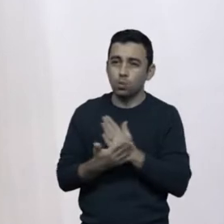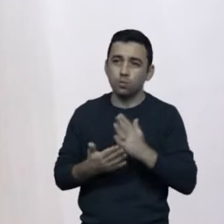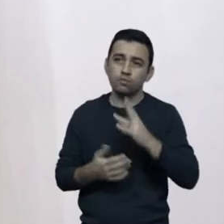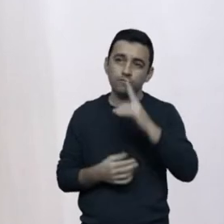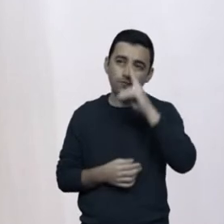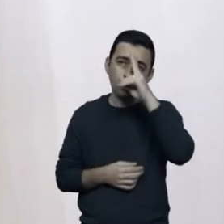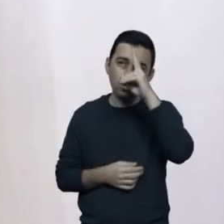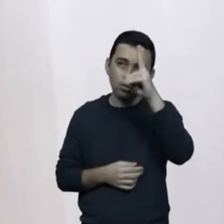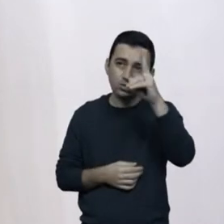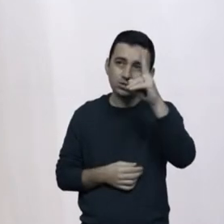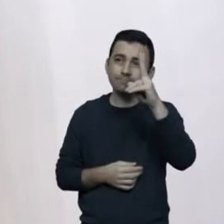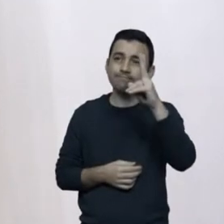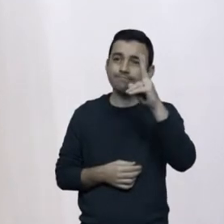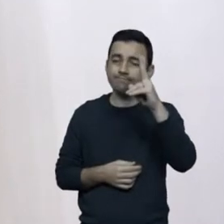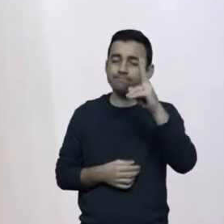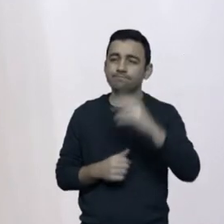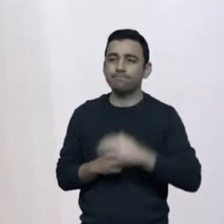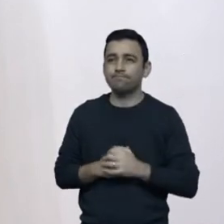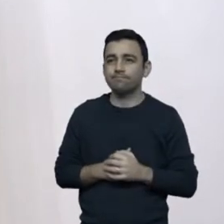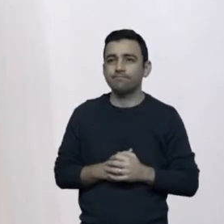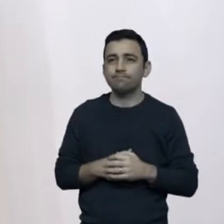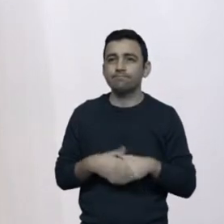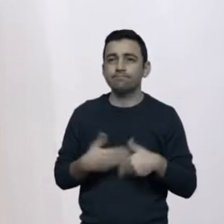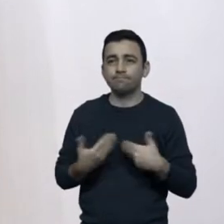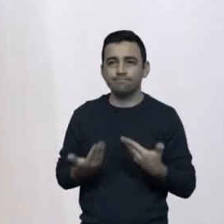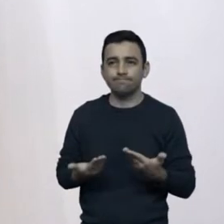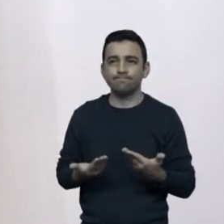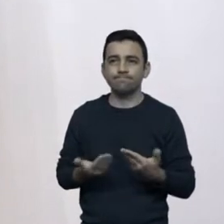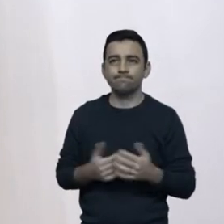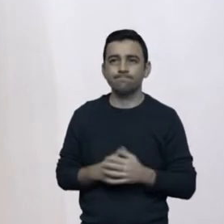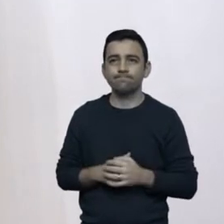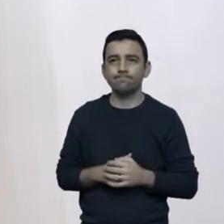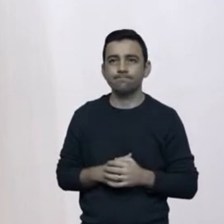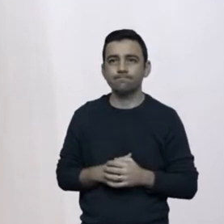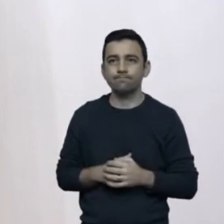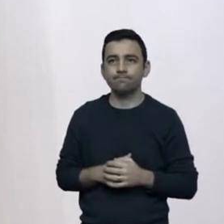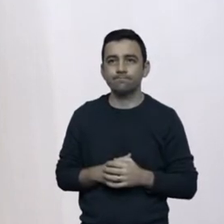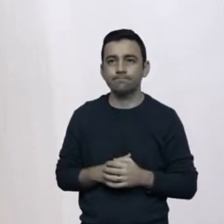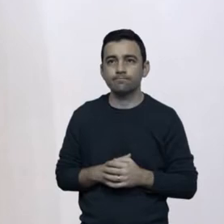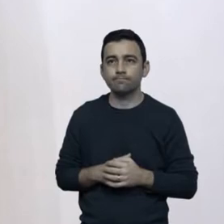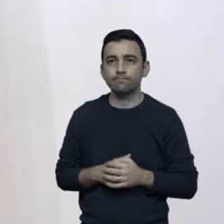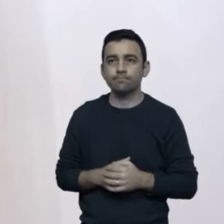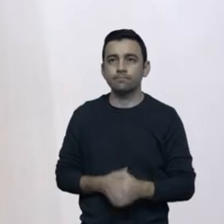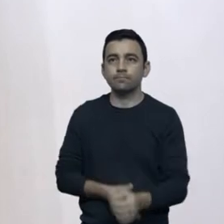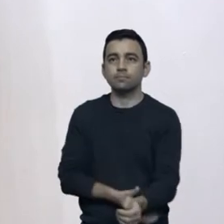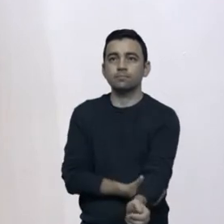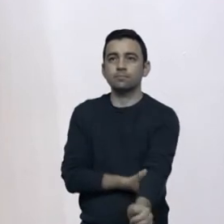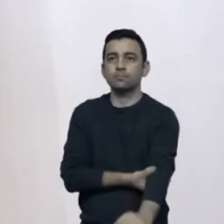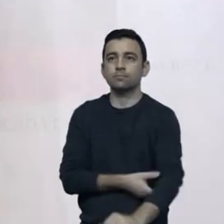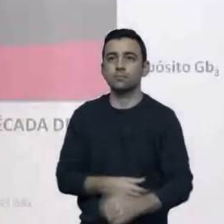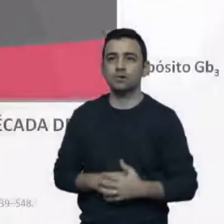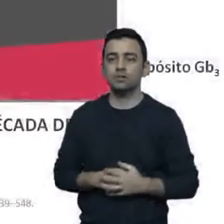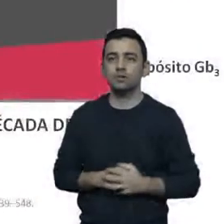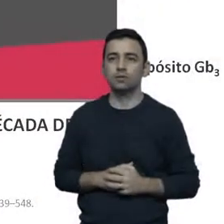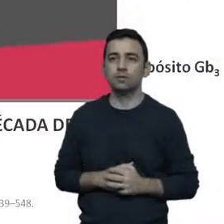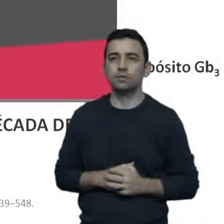sendo dependentes desses analgésicos, inclusive, muitas vezes. Não passar. Eu sei que o meu tempo está se